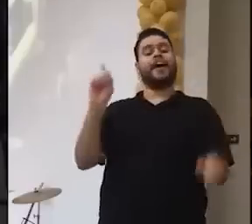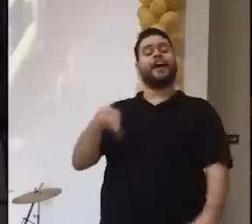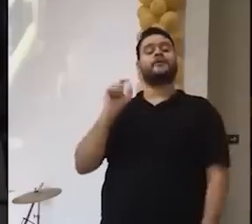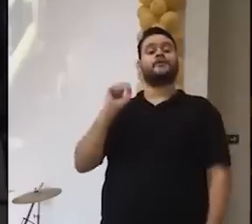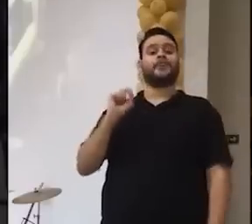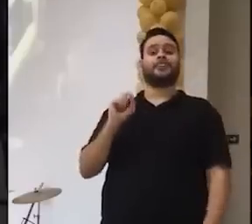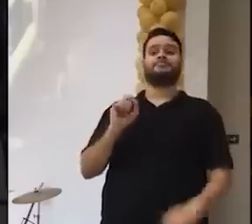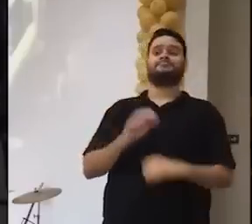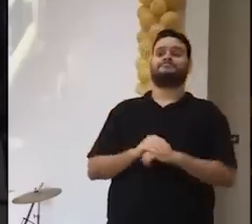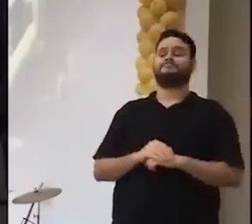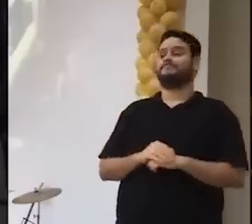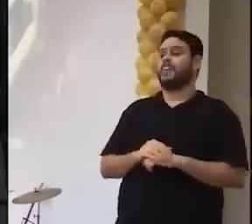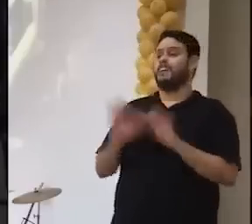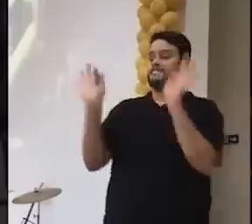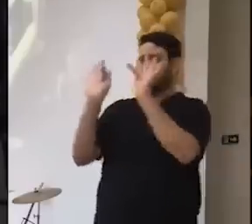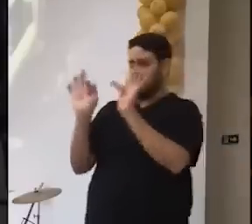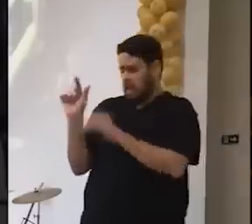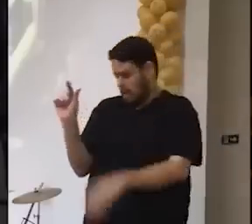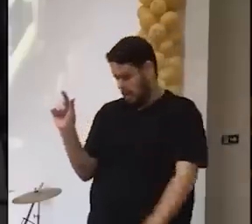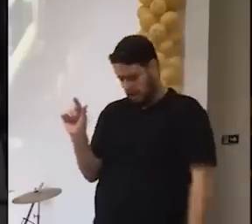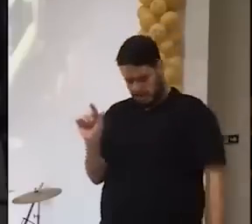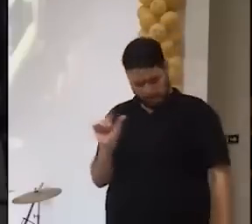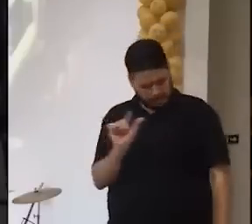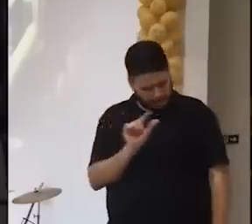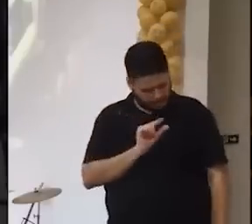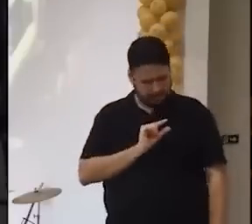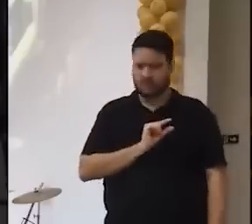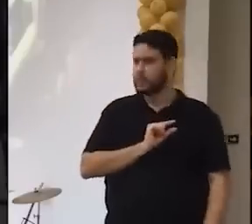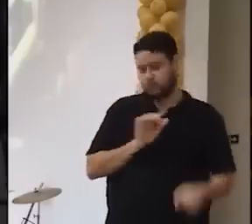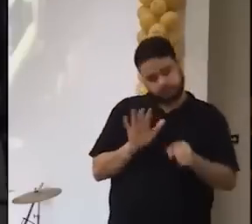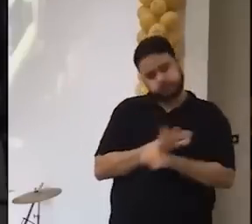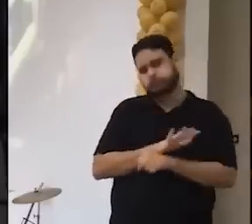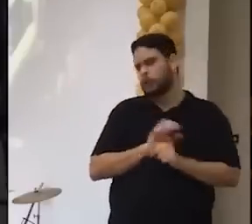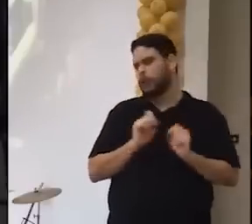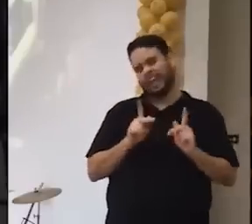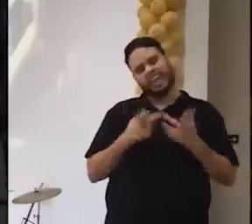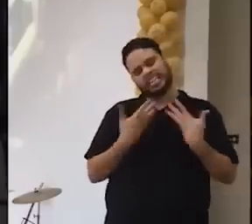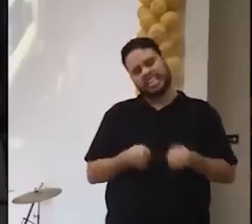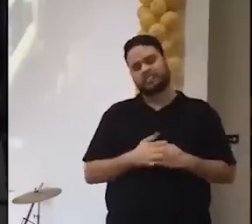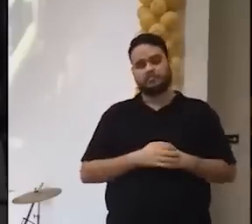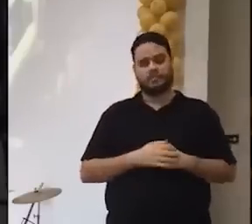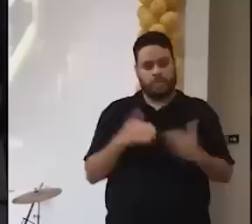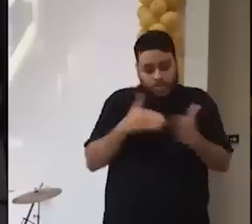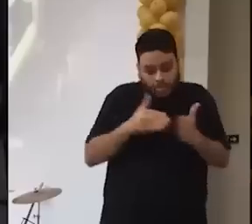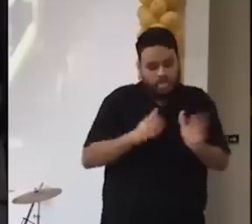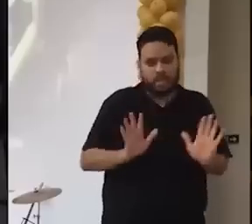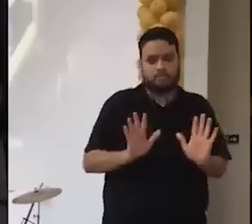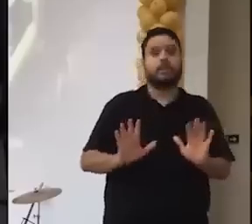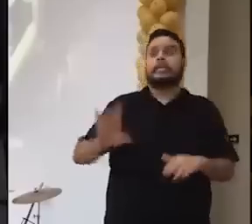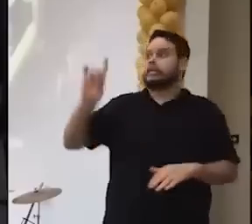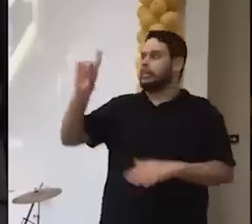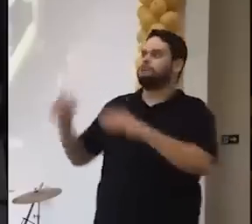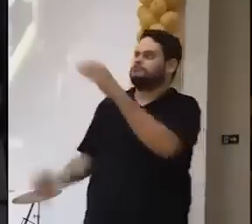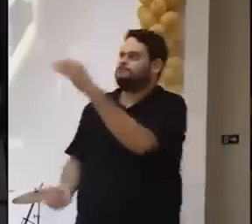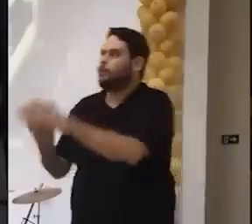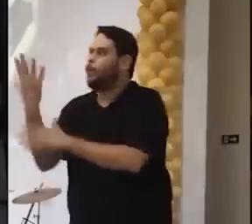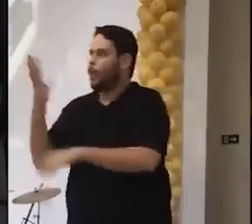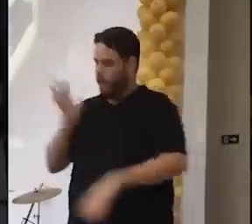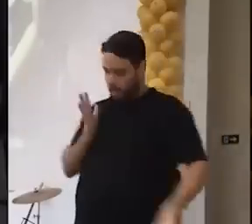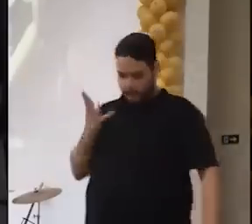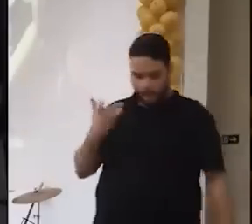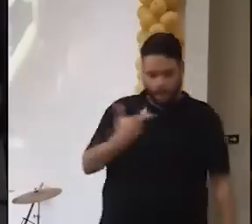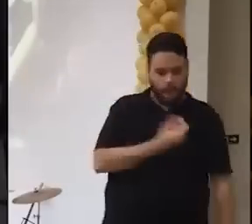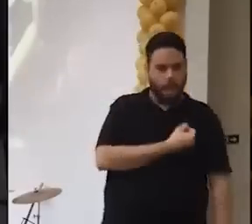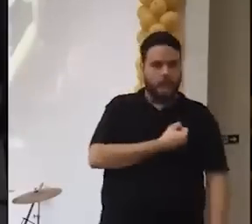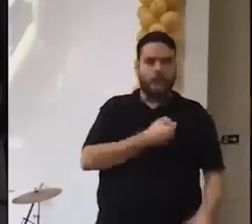a felicidade pequena demais, terrena demais, limitada demais, quando Deus nos criou e nos salvou para a maior de todas as